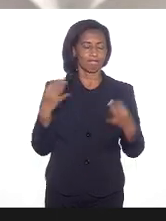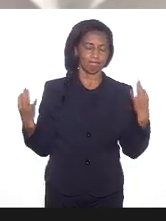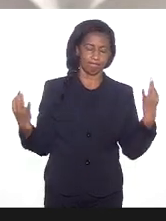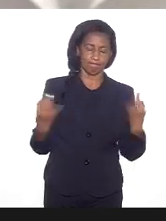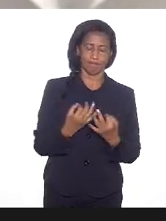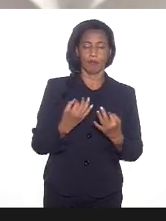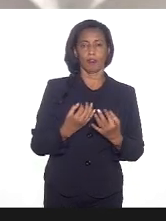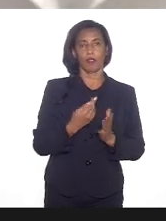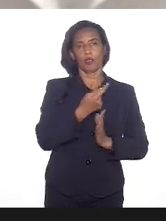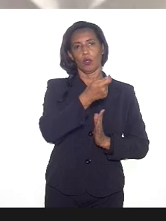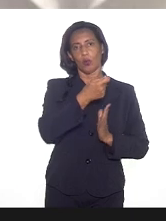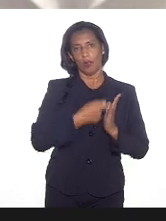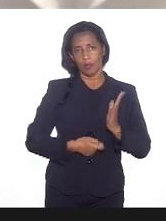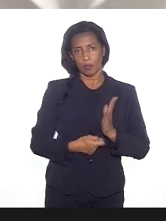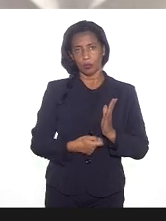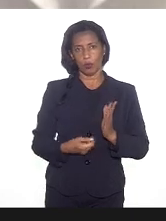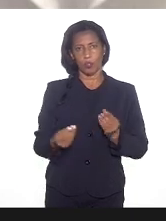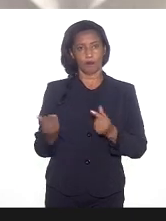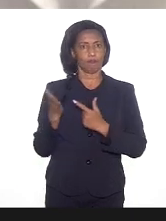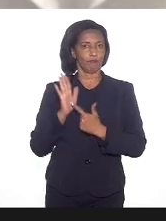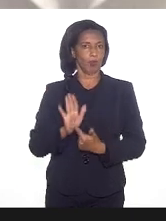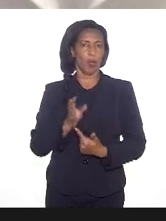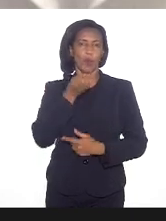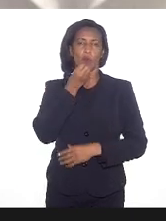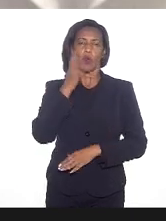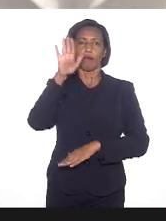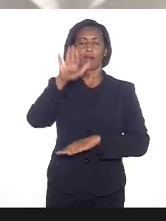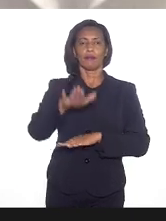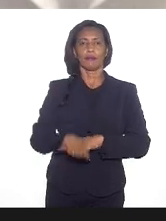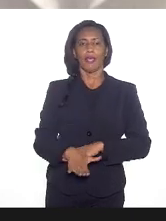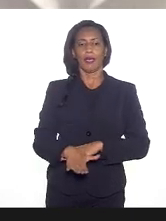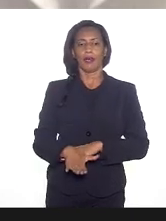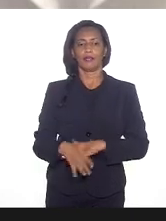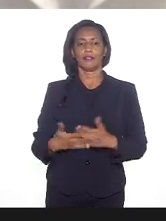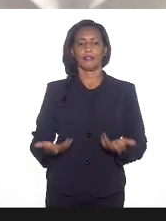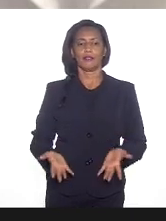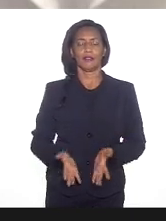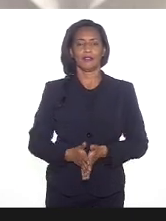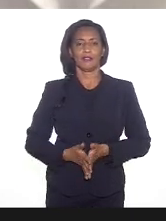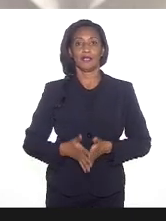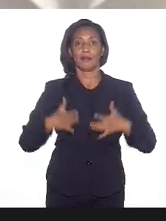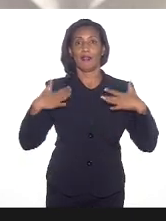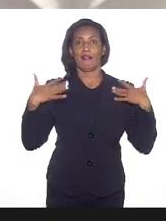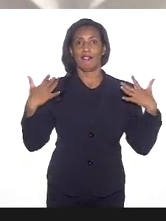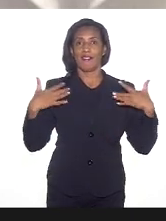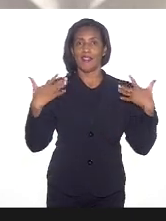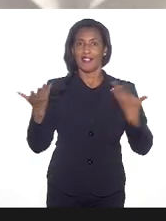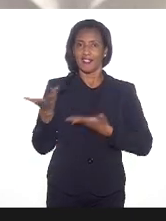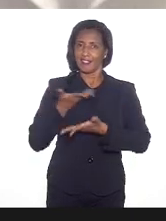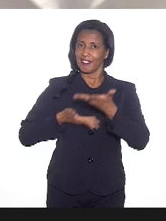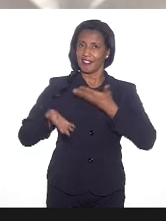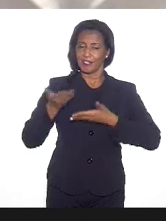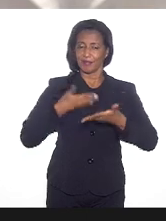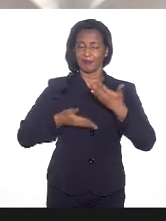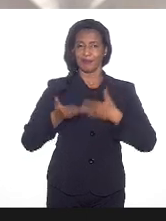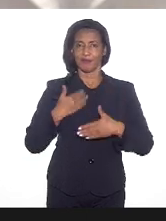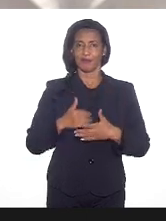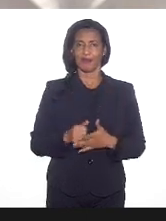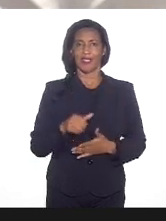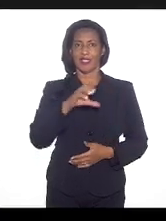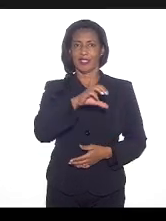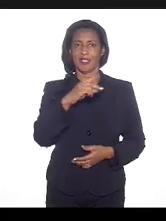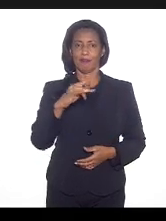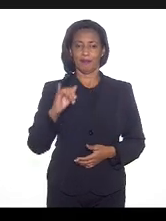no relatório que nos ofereceu. Uma boa tarde e quero registrar minha alegria de participar dessa